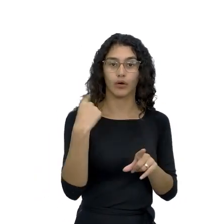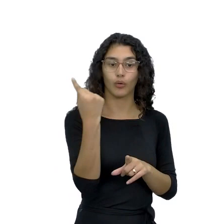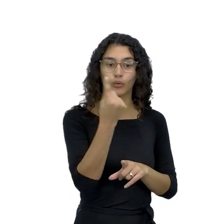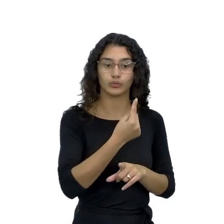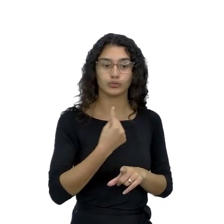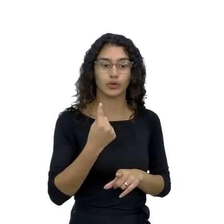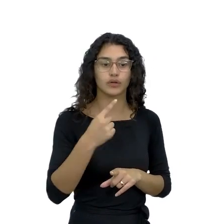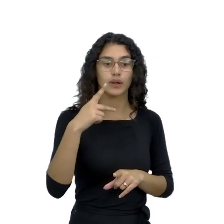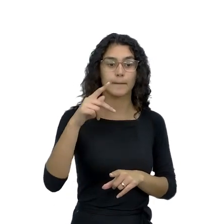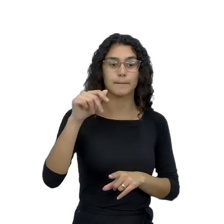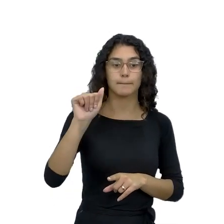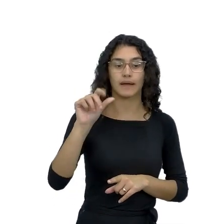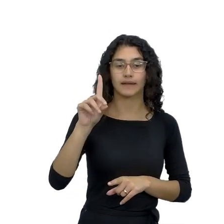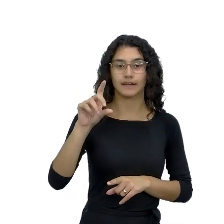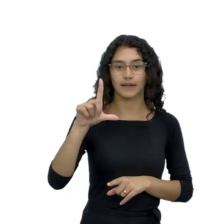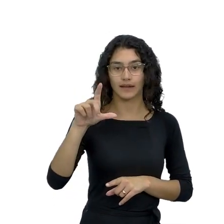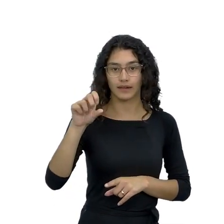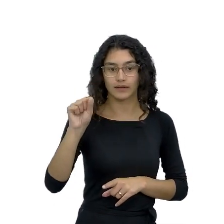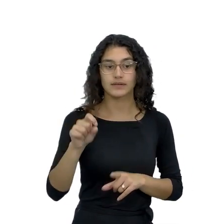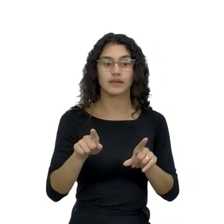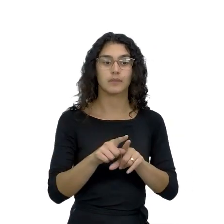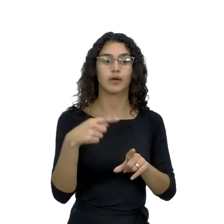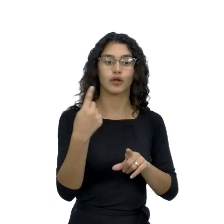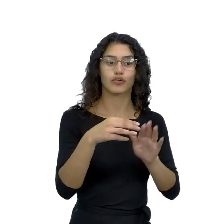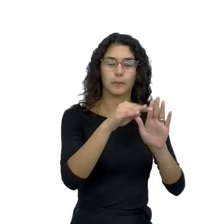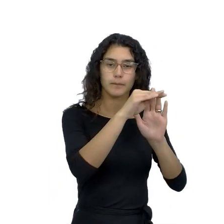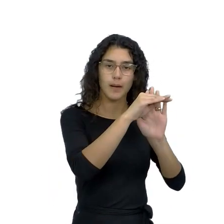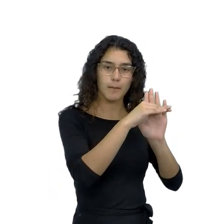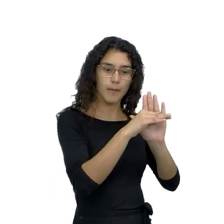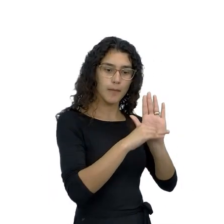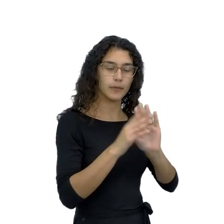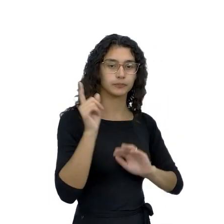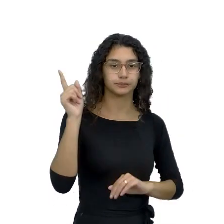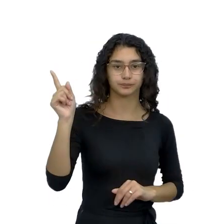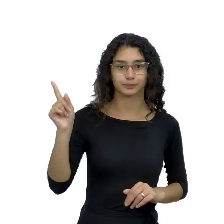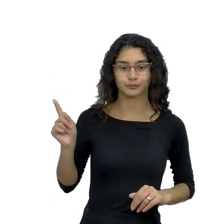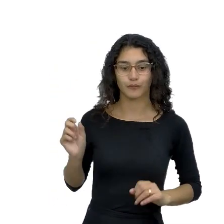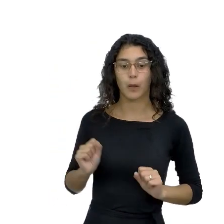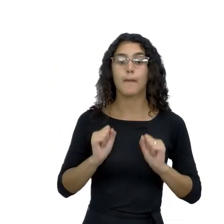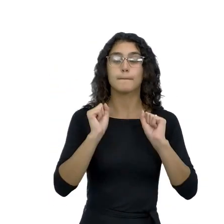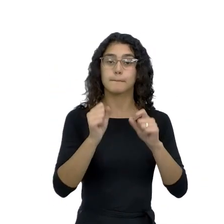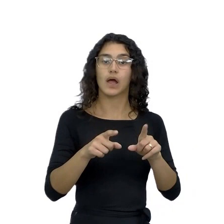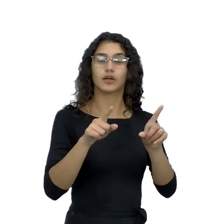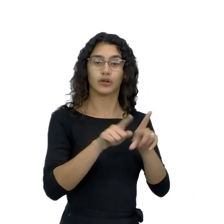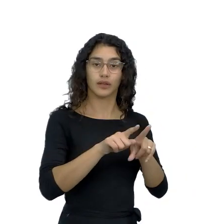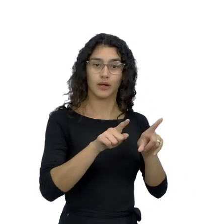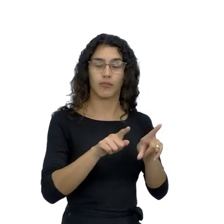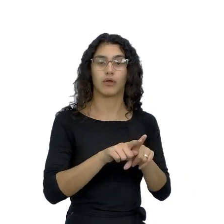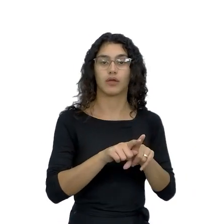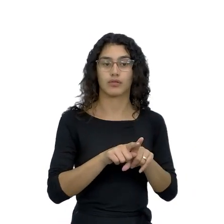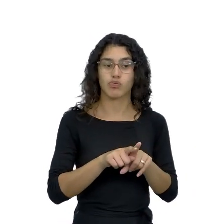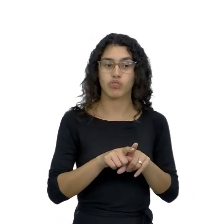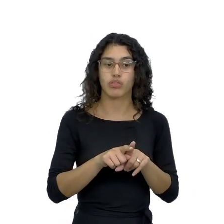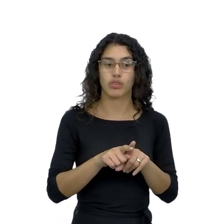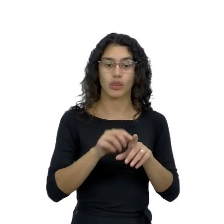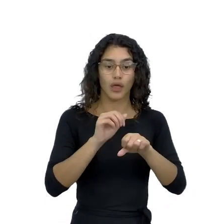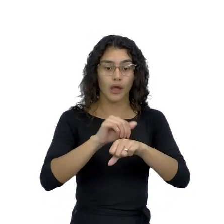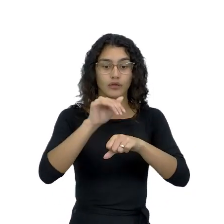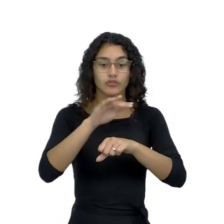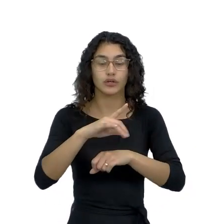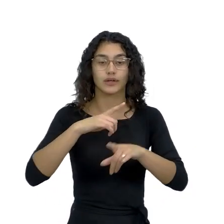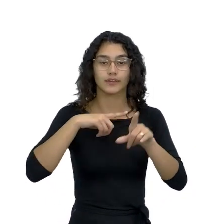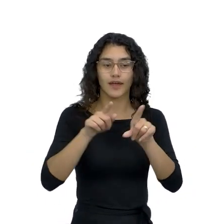nossos Padlets e também o nosso formulário, onde você pode dar